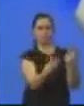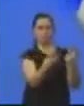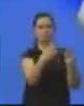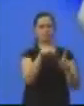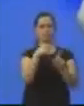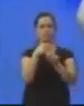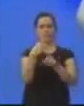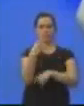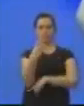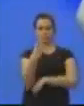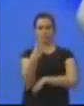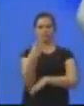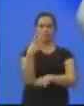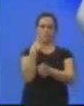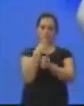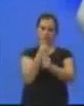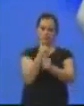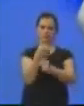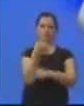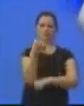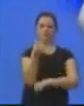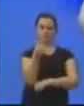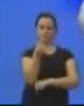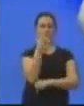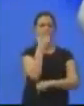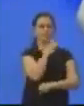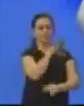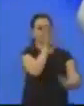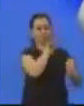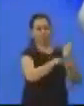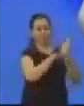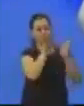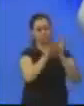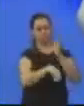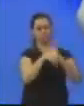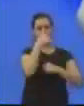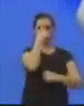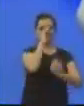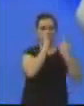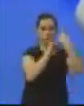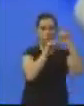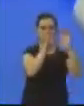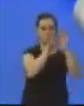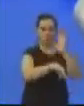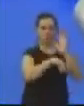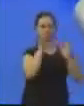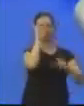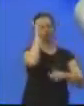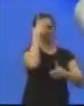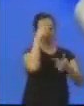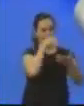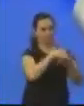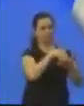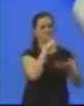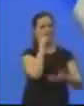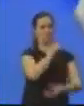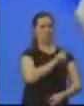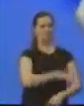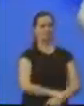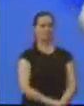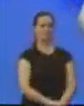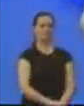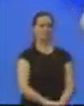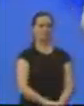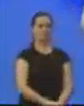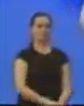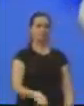deu 6. Então, consegui eliminar a indeterminação e resolver o nosso limite.